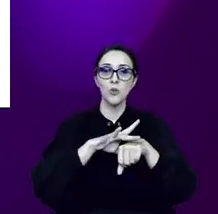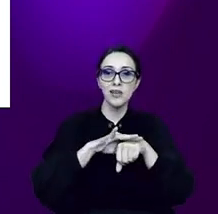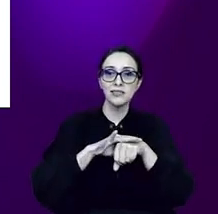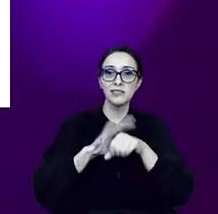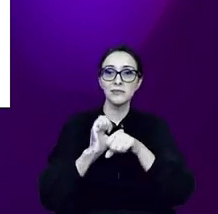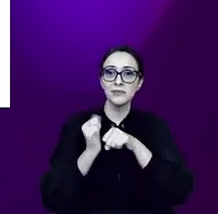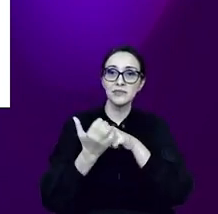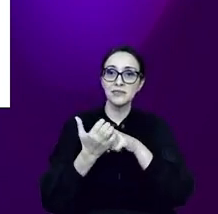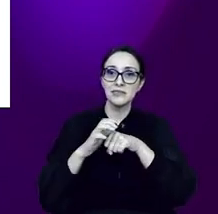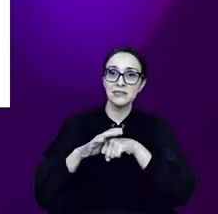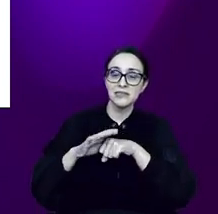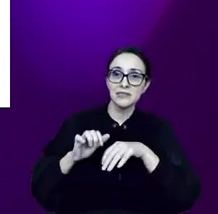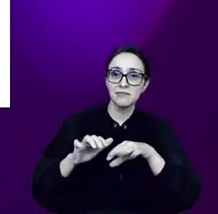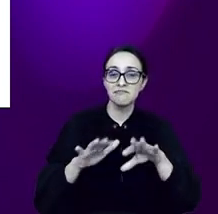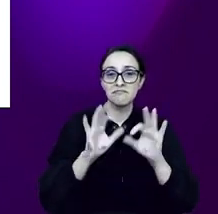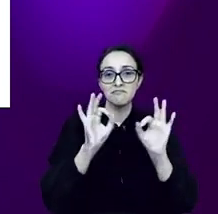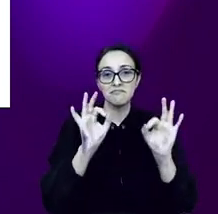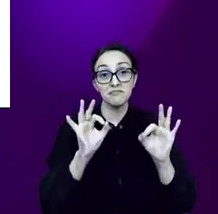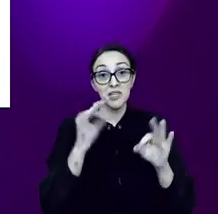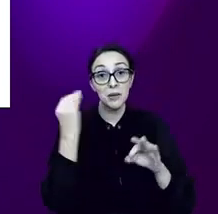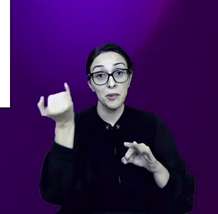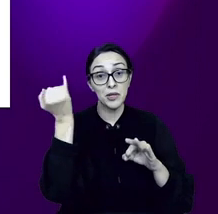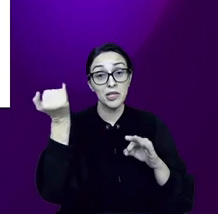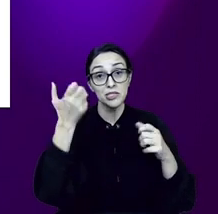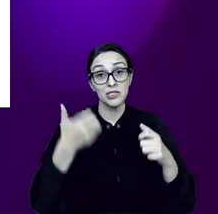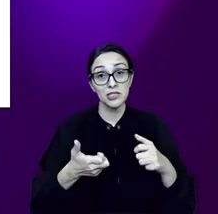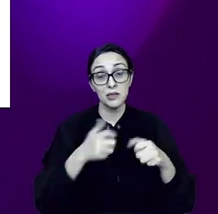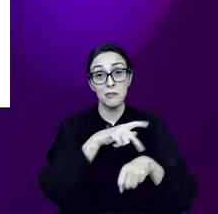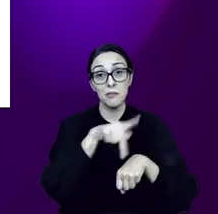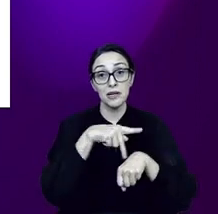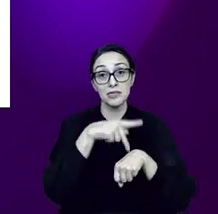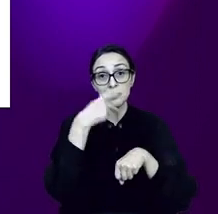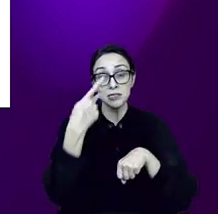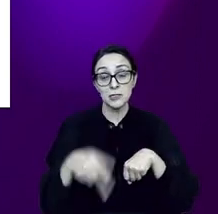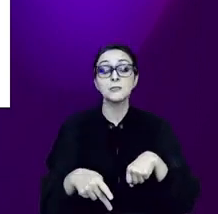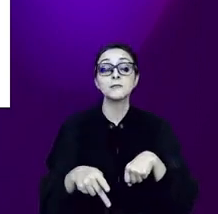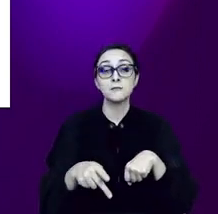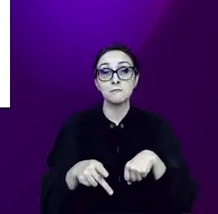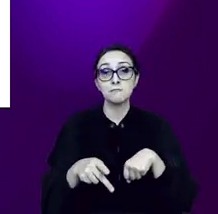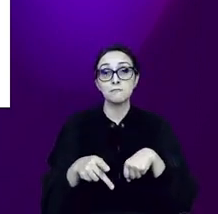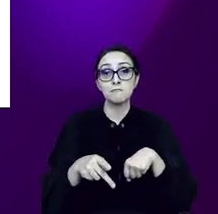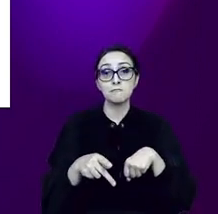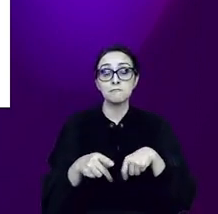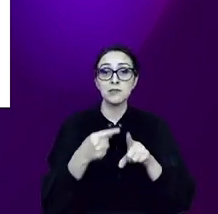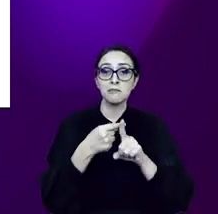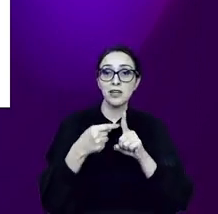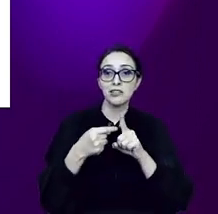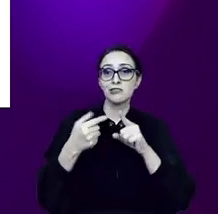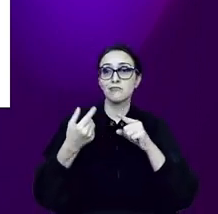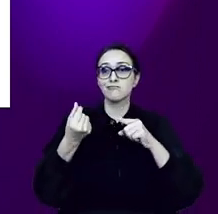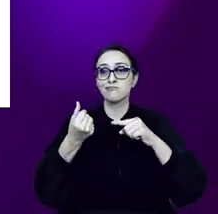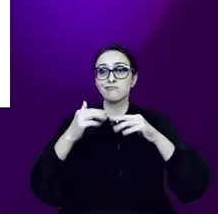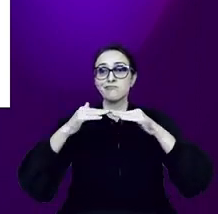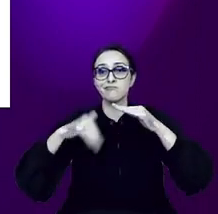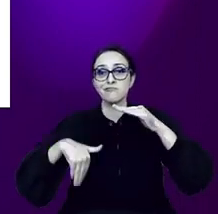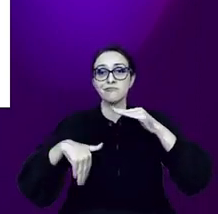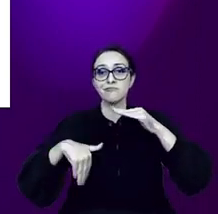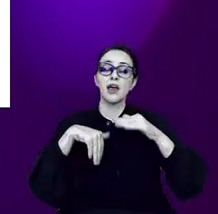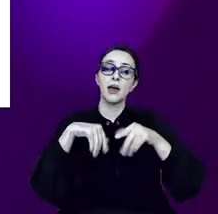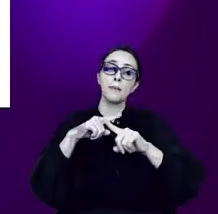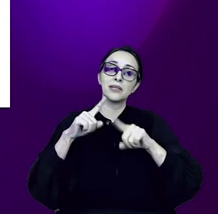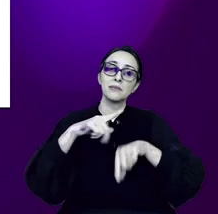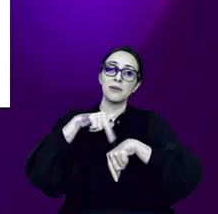epidemia, isso é particularmente importante nos países de média e baixa renda, mas mesmo em alguns